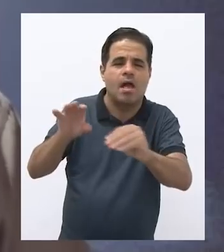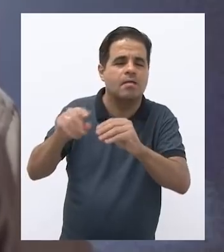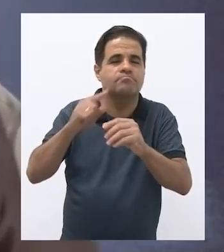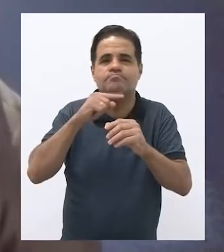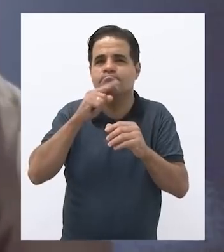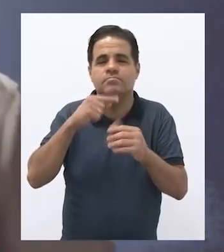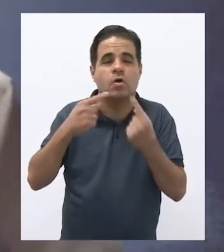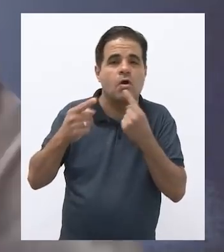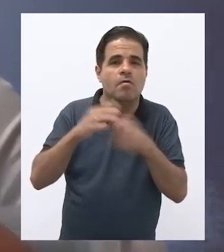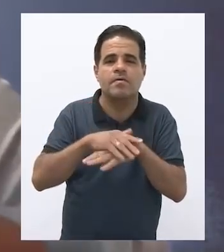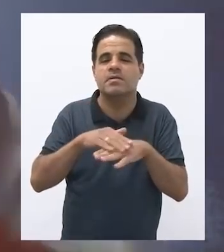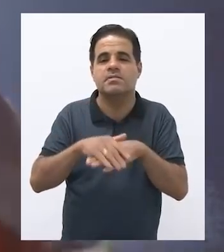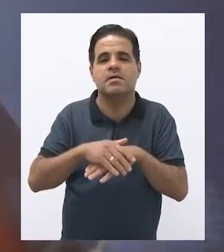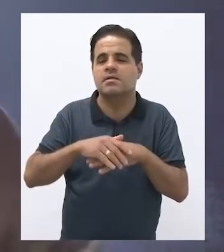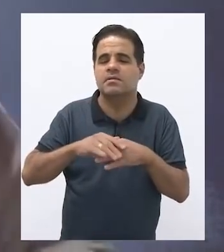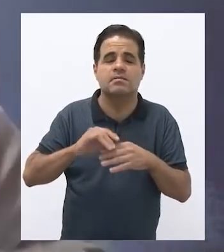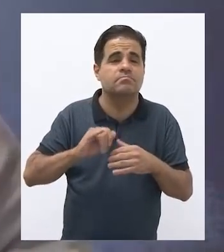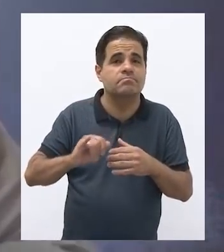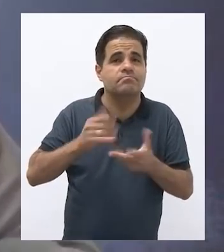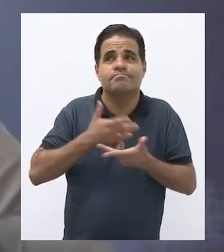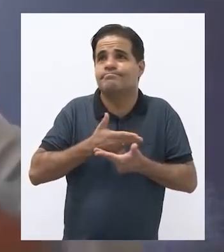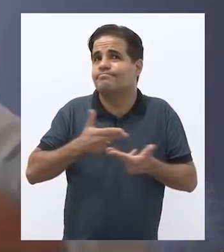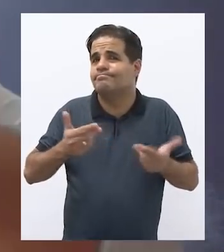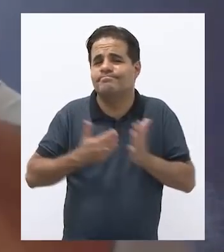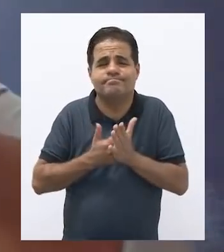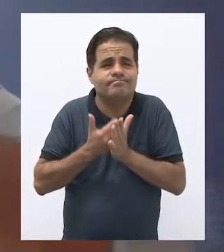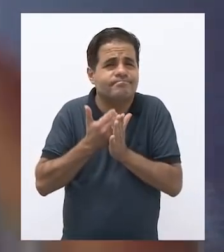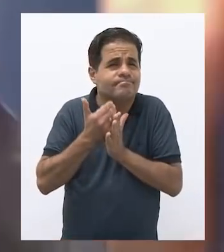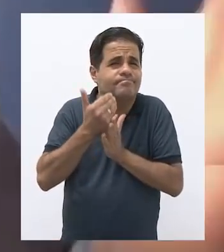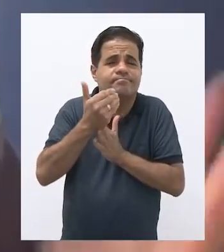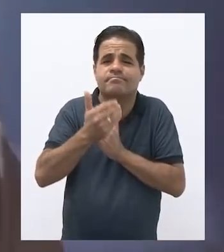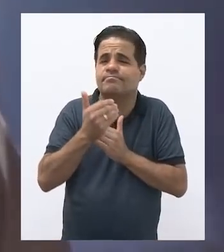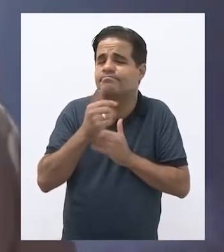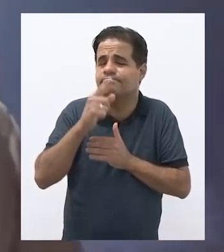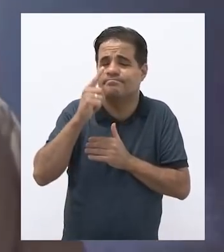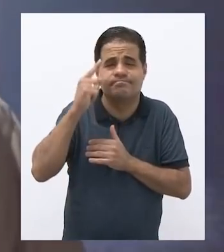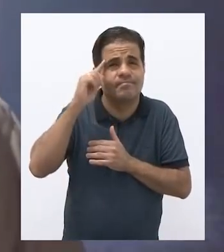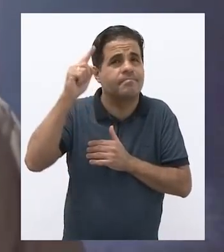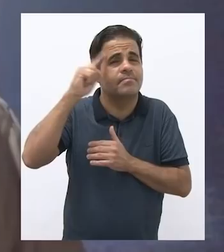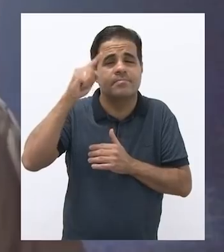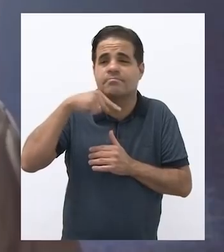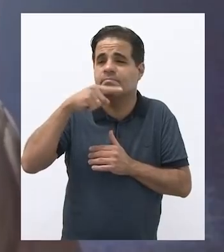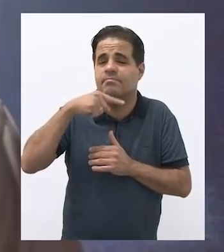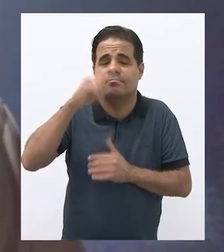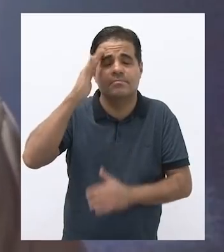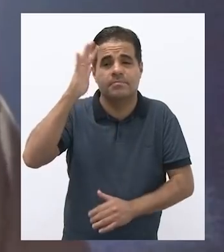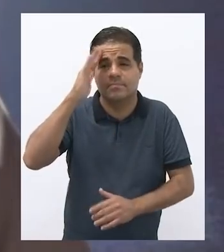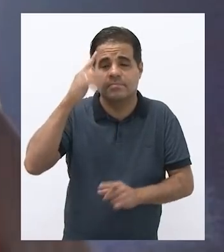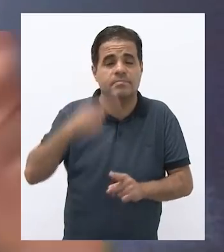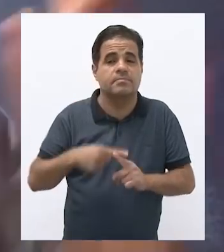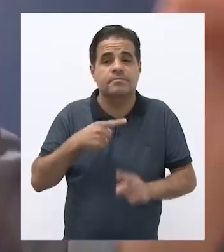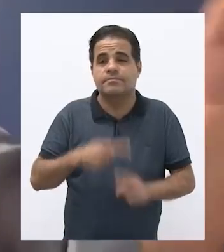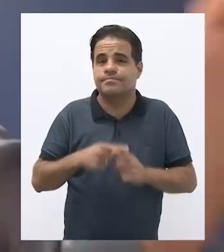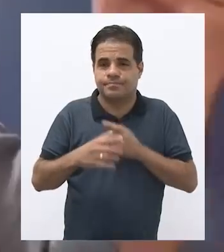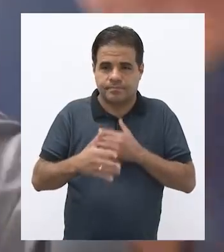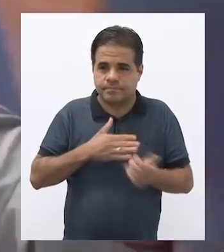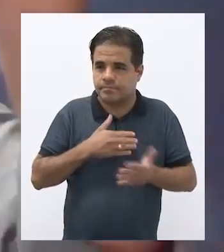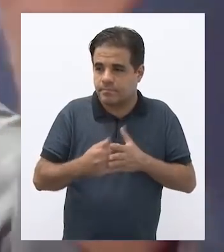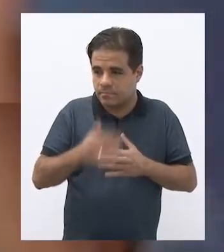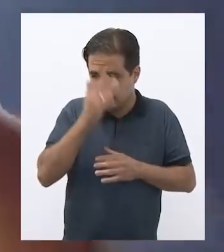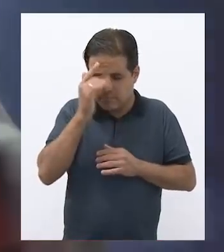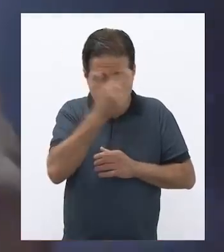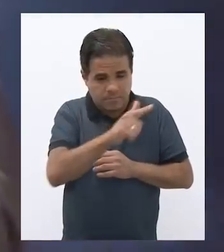a cotação ela dispara assim, a um valor talvez inalcançável. Por quê? Porque qualquer